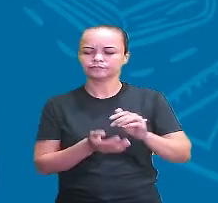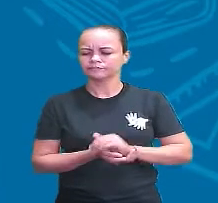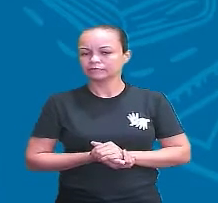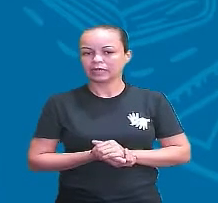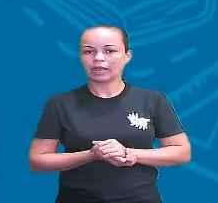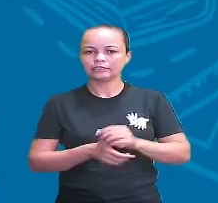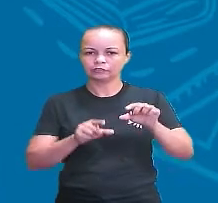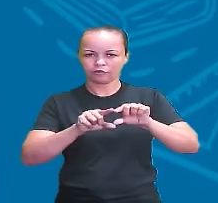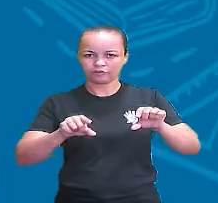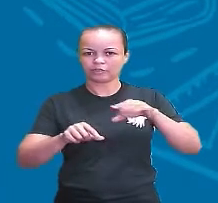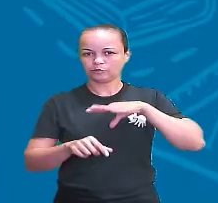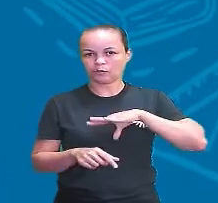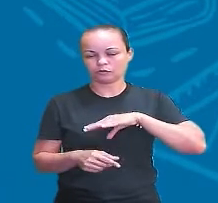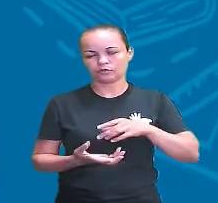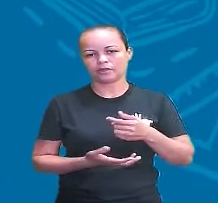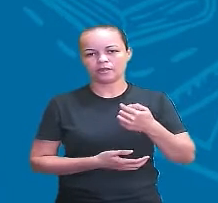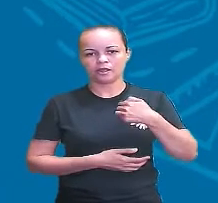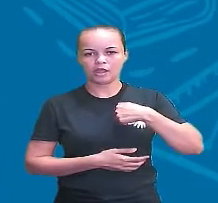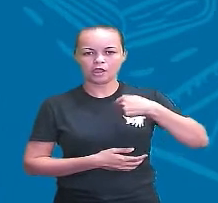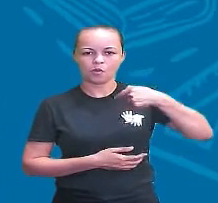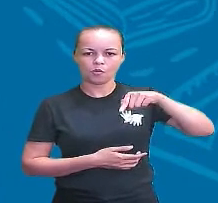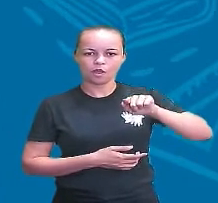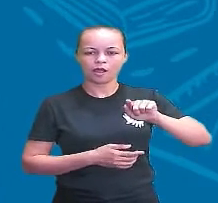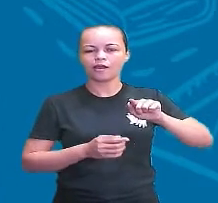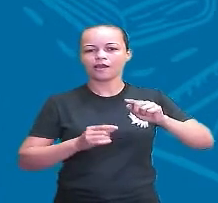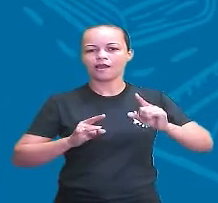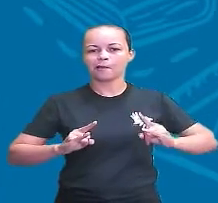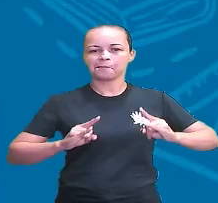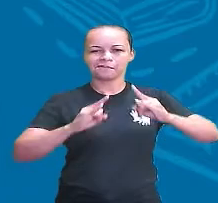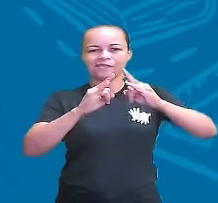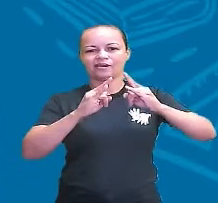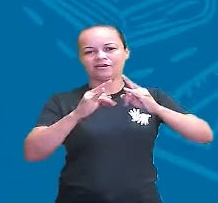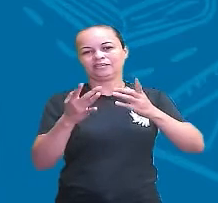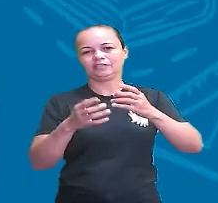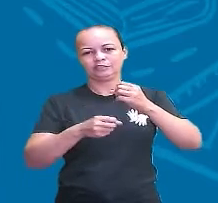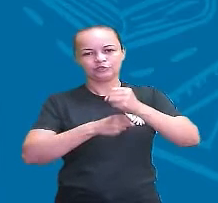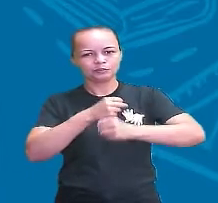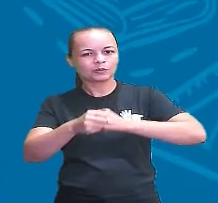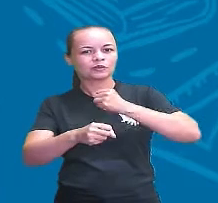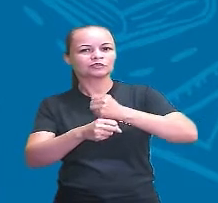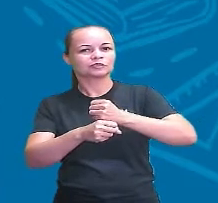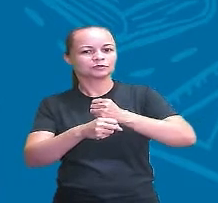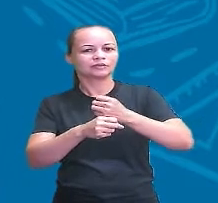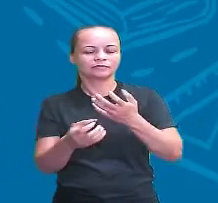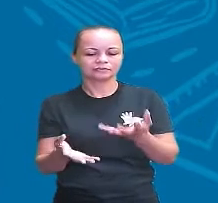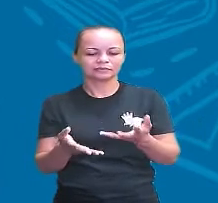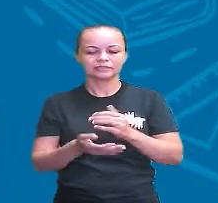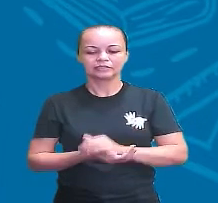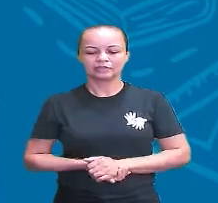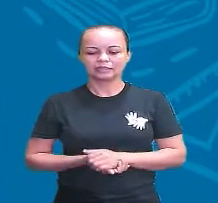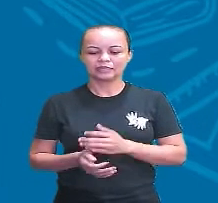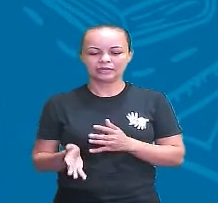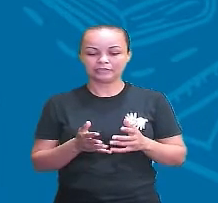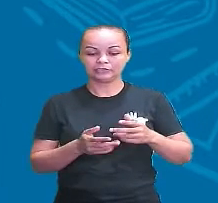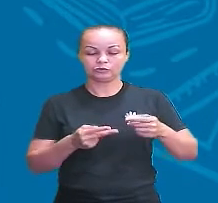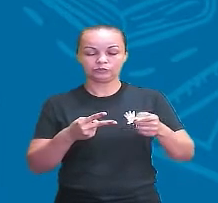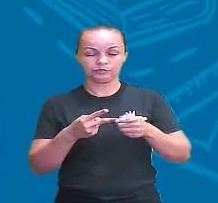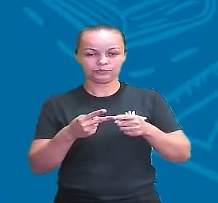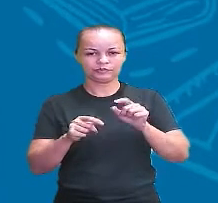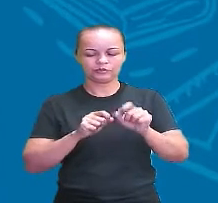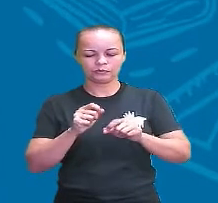ano que vem, certo? Novamente, o uso de I. I am going to visit my grandmother on